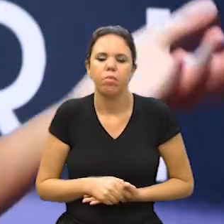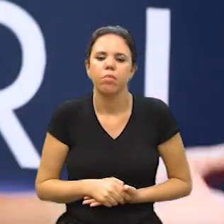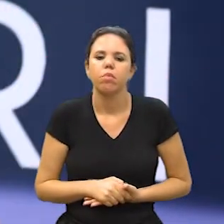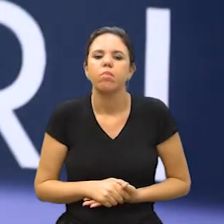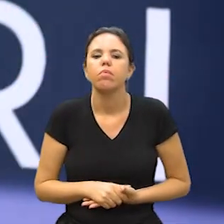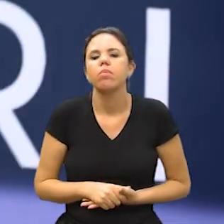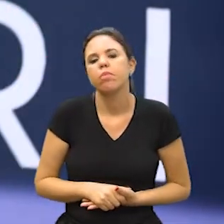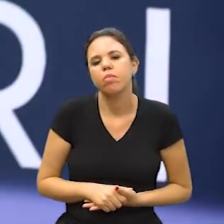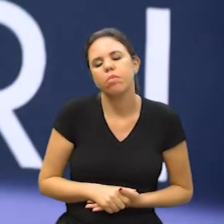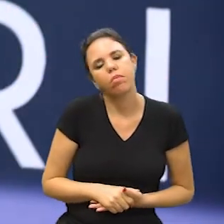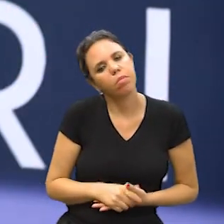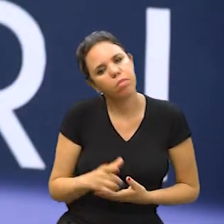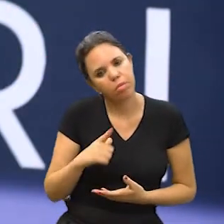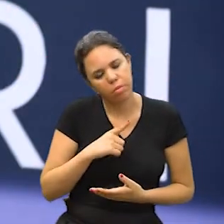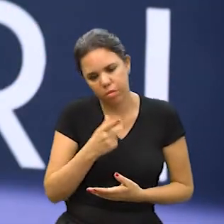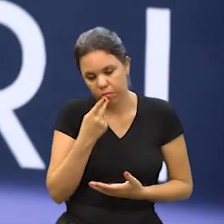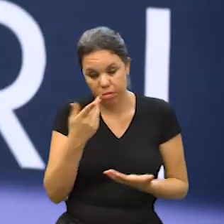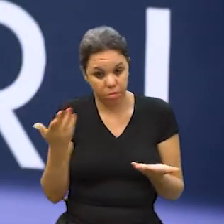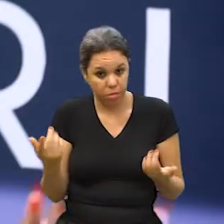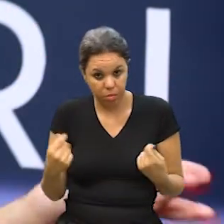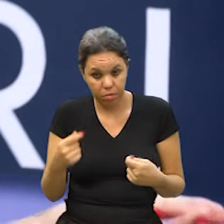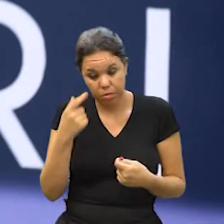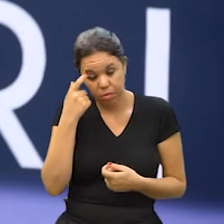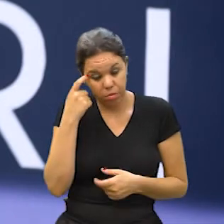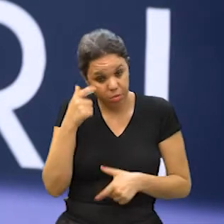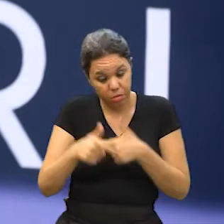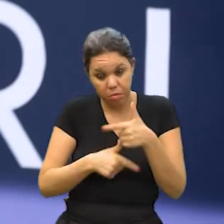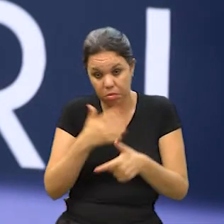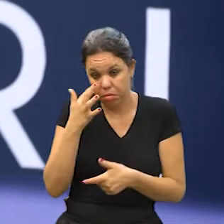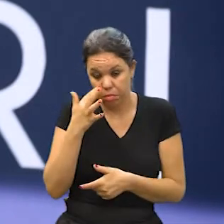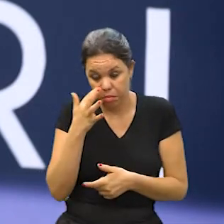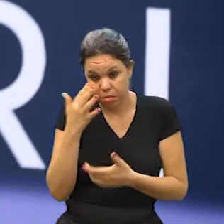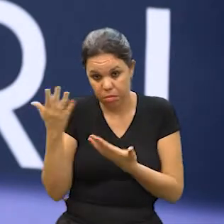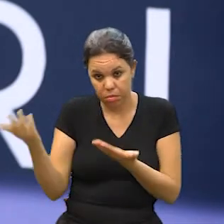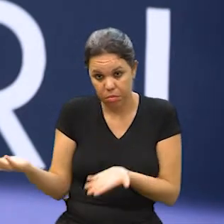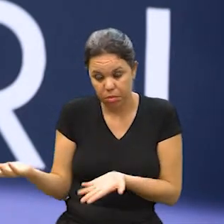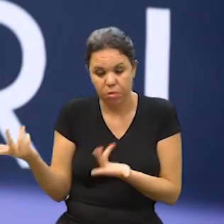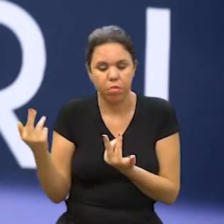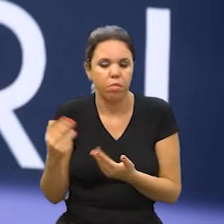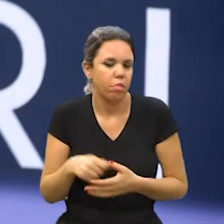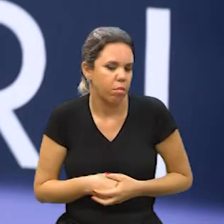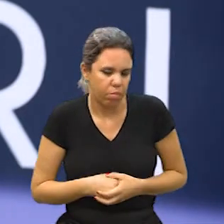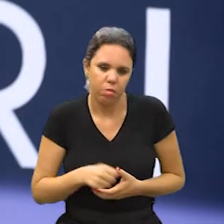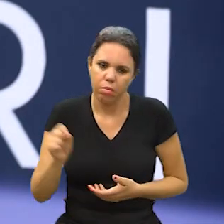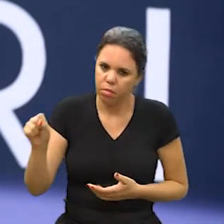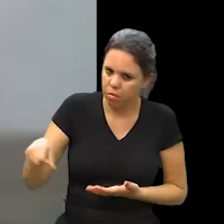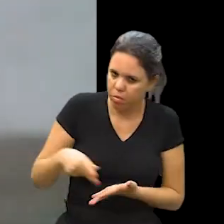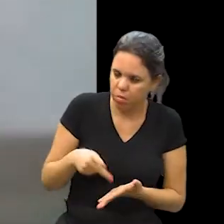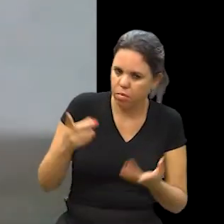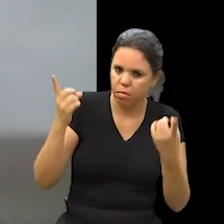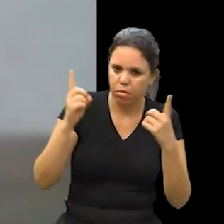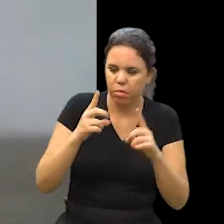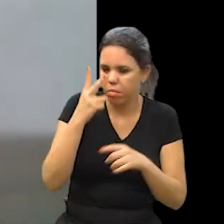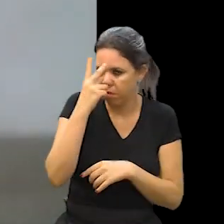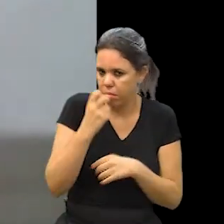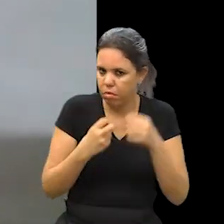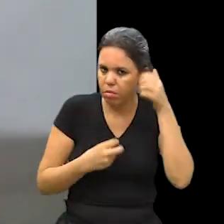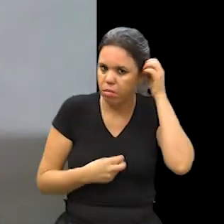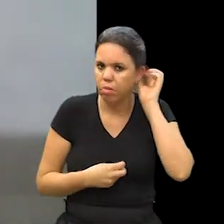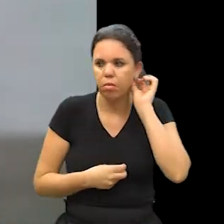Sim, Mas temos que falar. Então, um trabalho sim, incrível como o de vocês. sim. E a deficiência